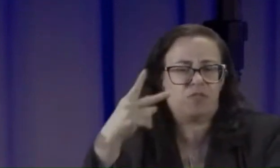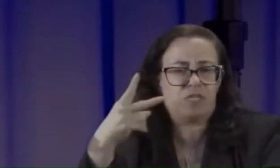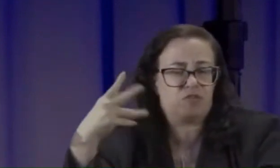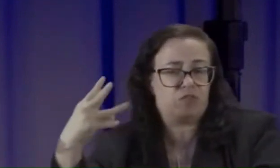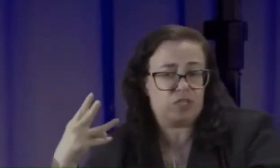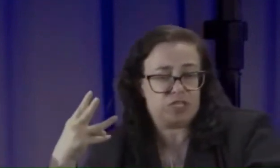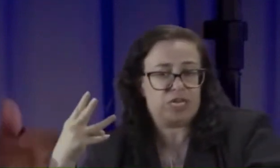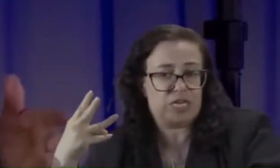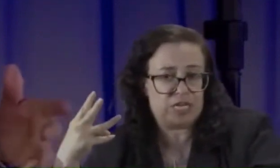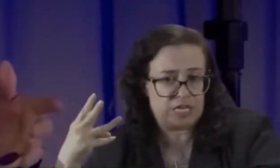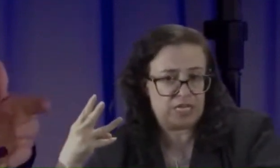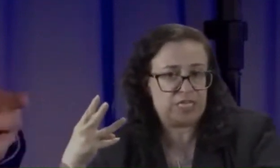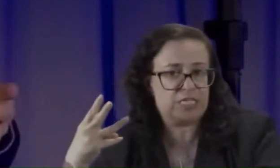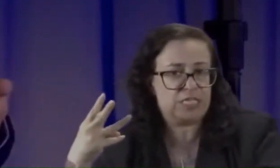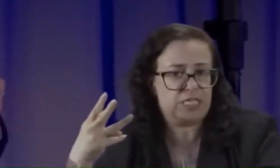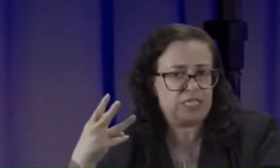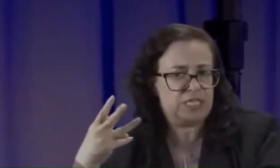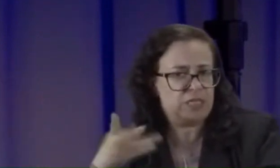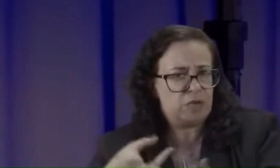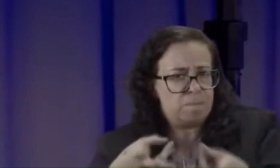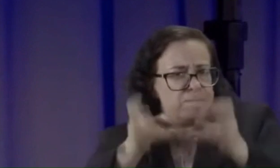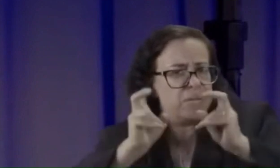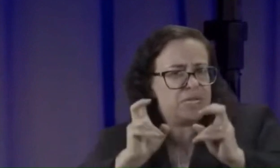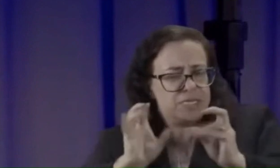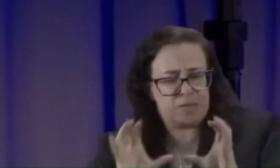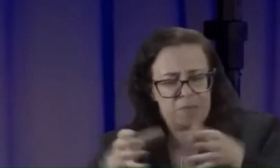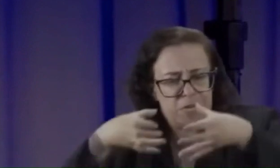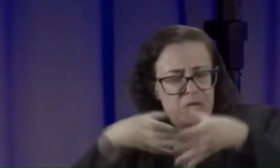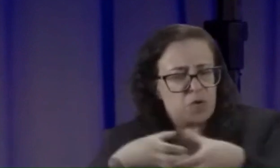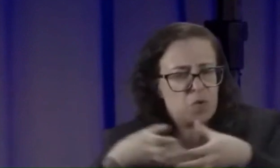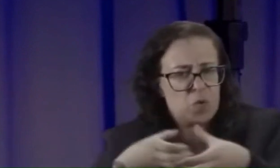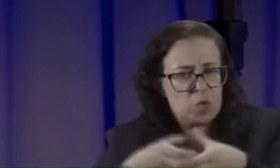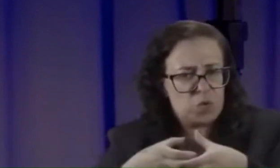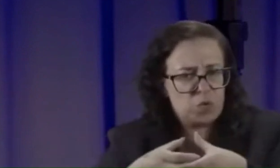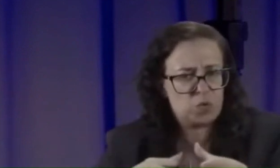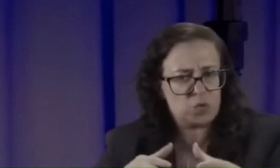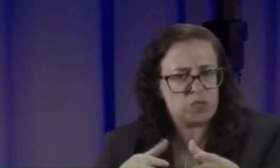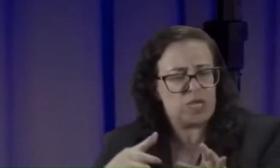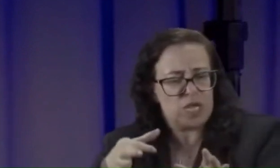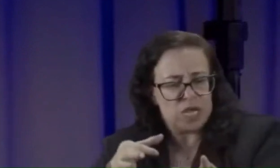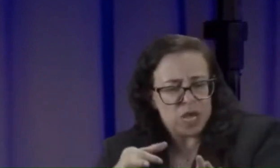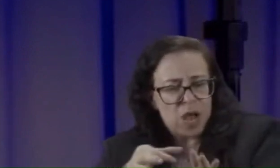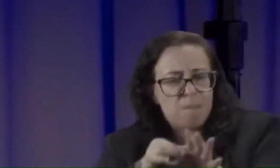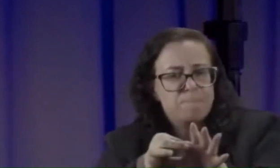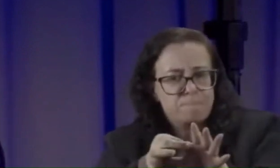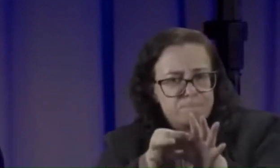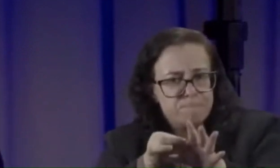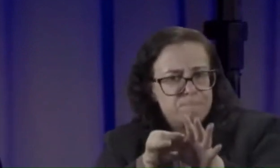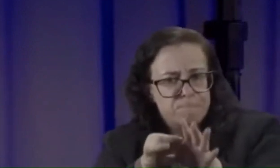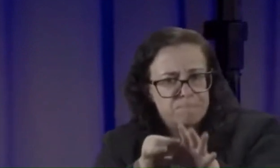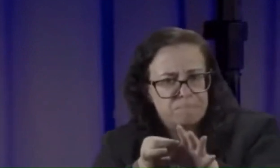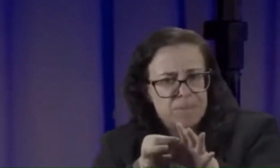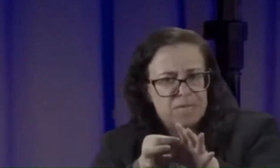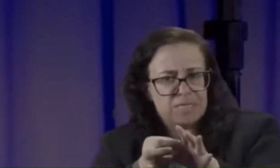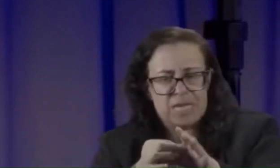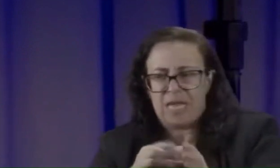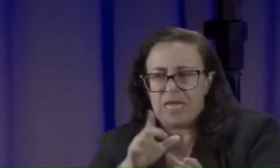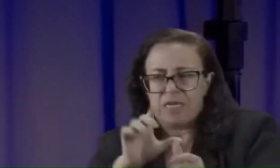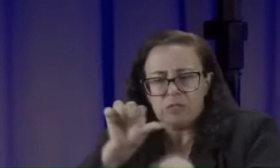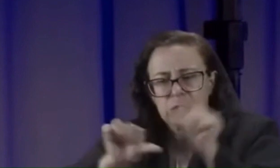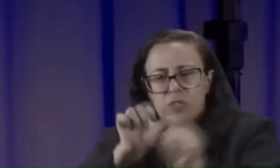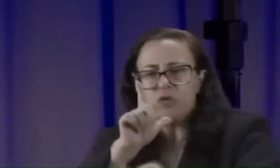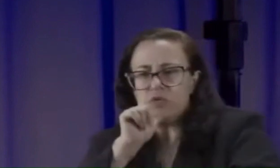1923, percebia que nessa conjunção de uma matéria que se liquefaz, líquido que entra em